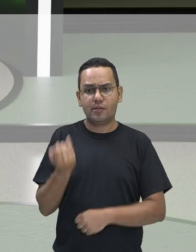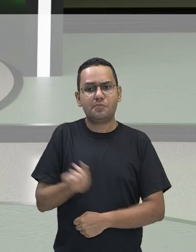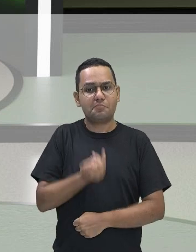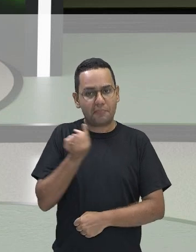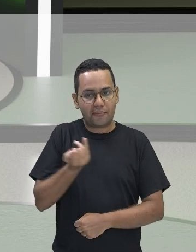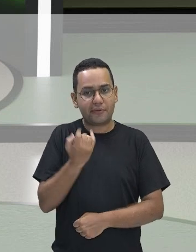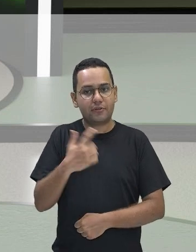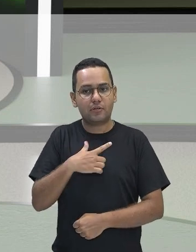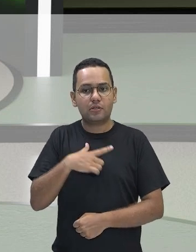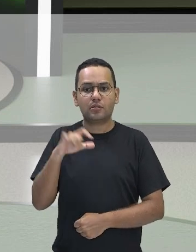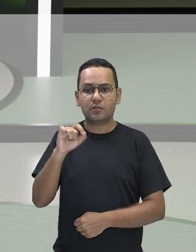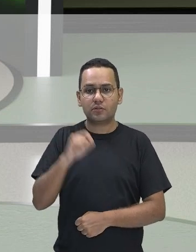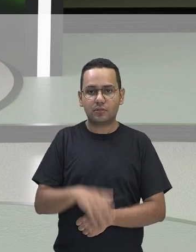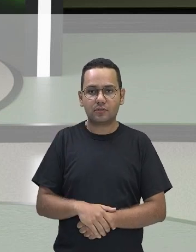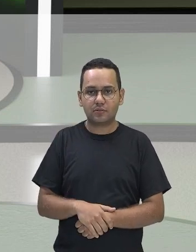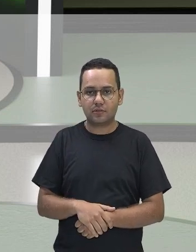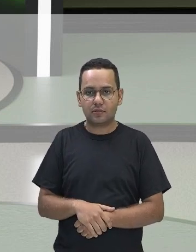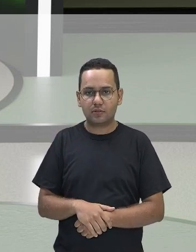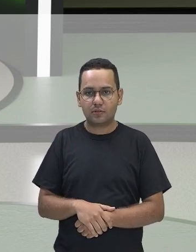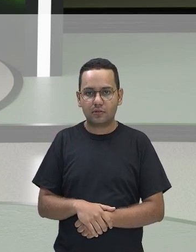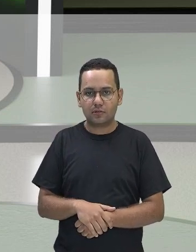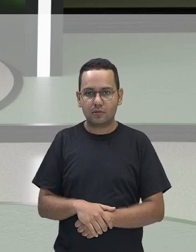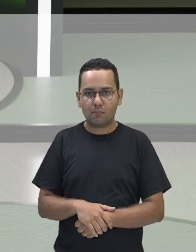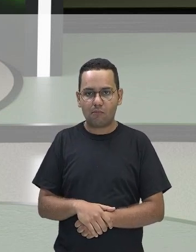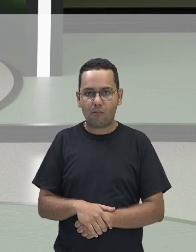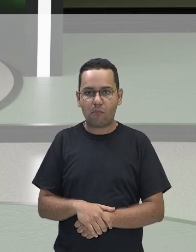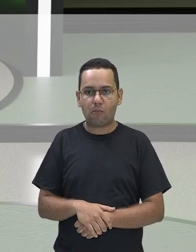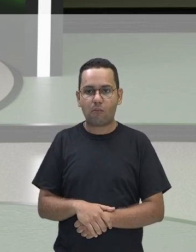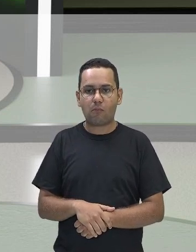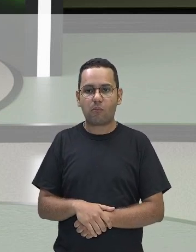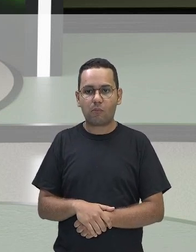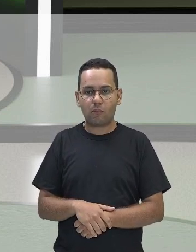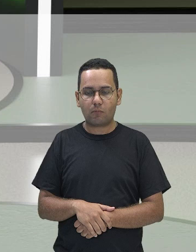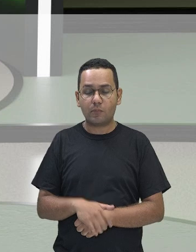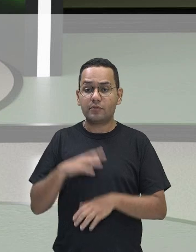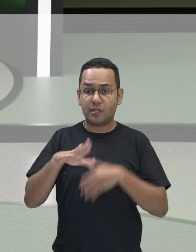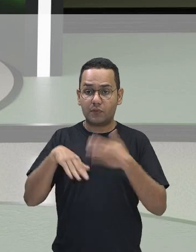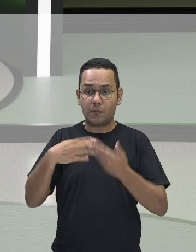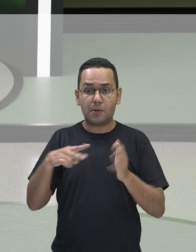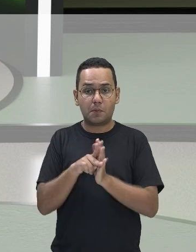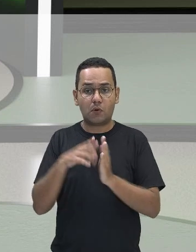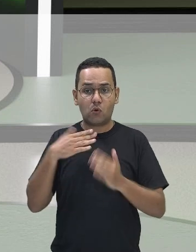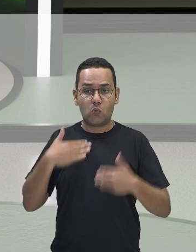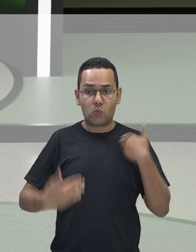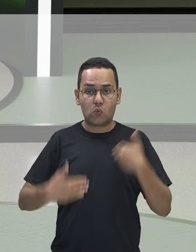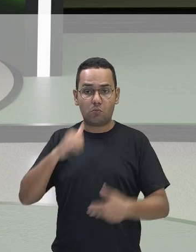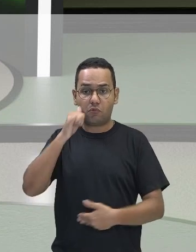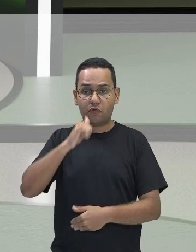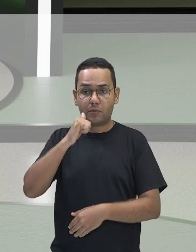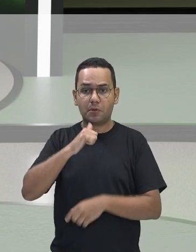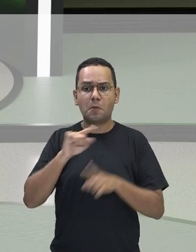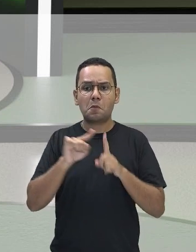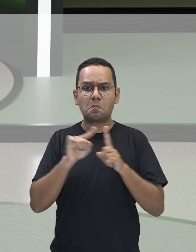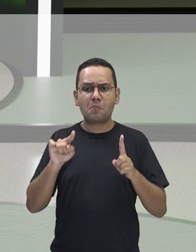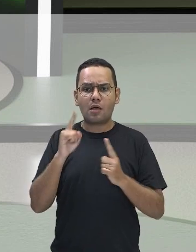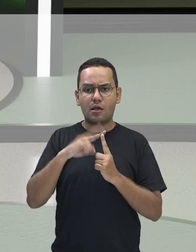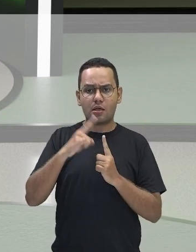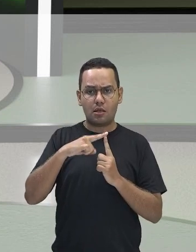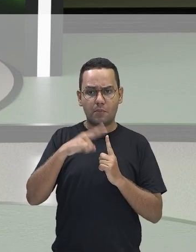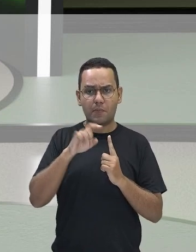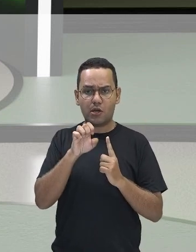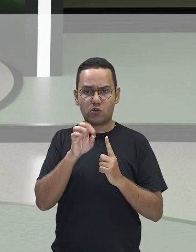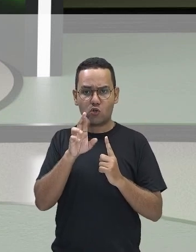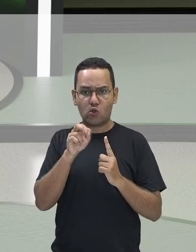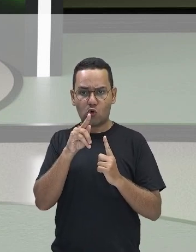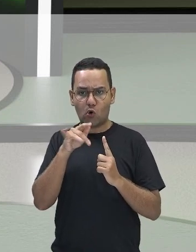o processo de maturação, né, de amadurecimento do corpo feminino. É o estrogênio que vai criar, né, que vai permitir que